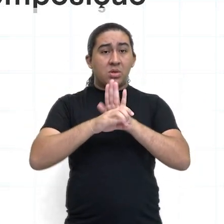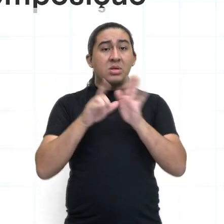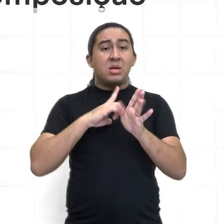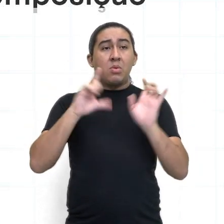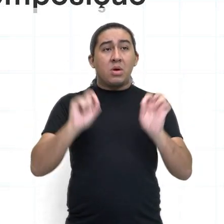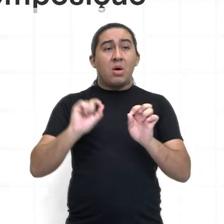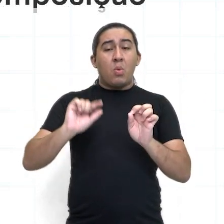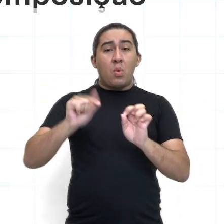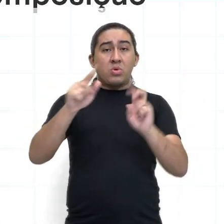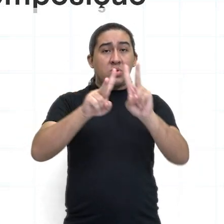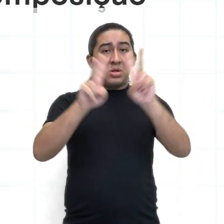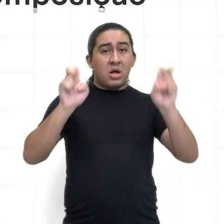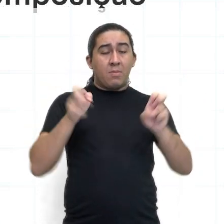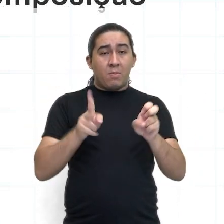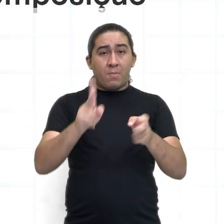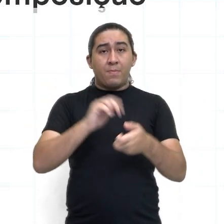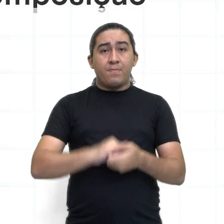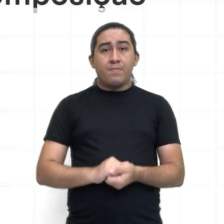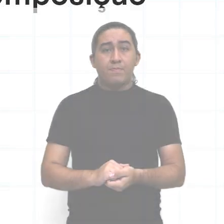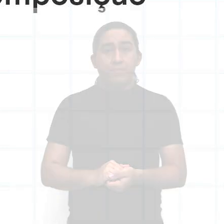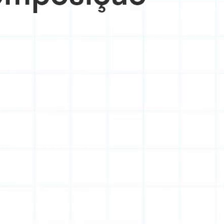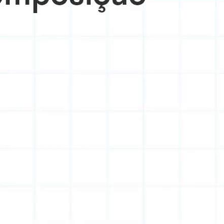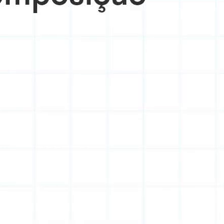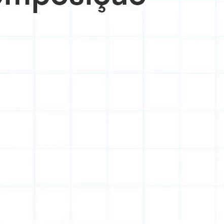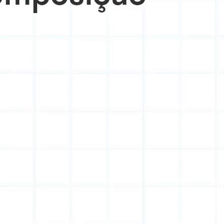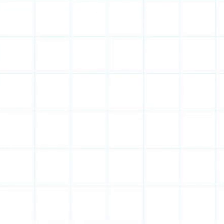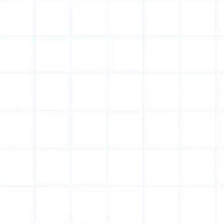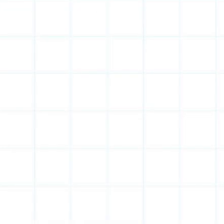dentro desse conceito, nós falamos